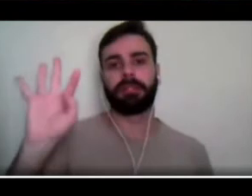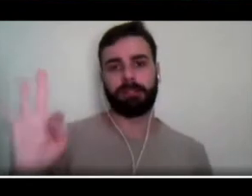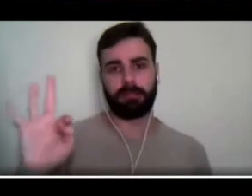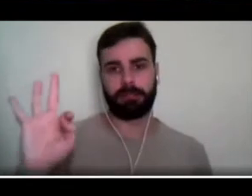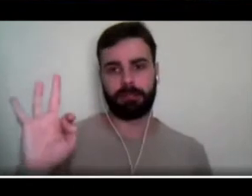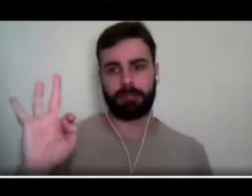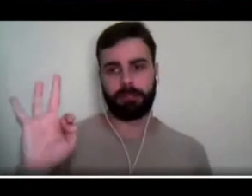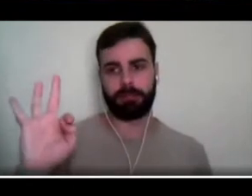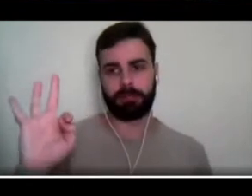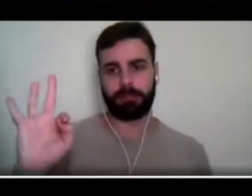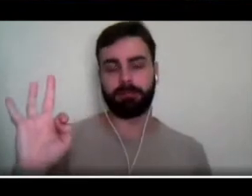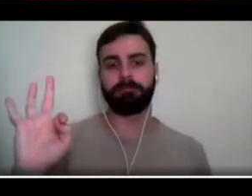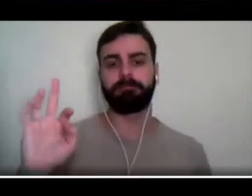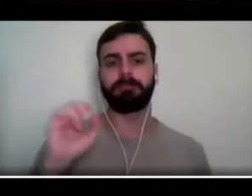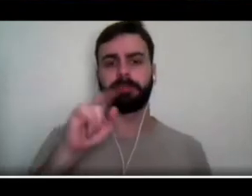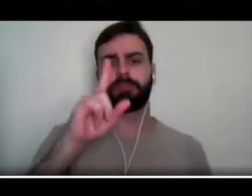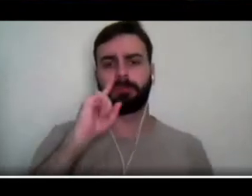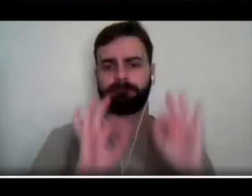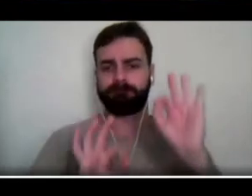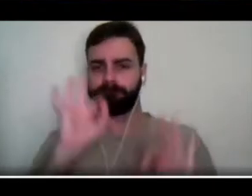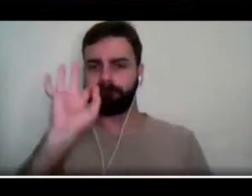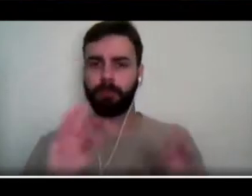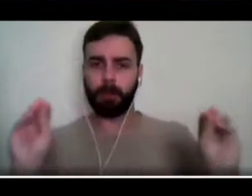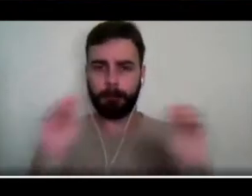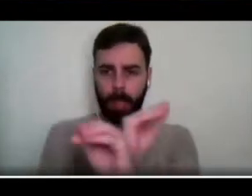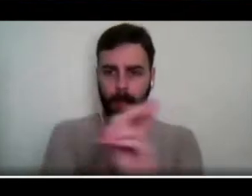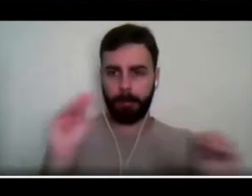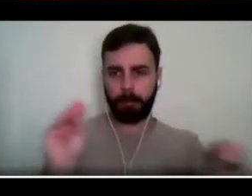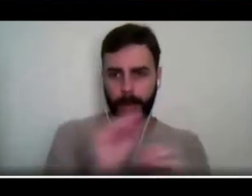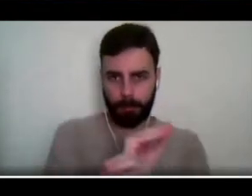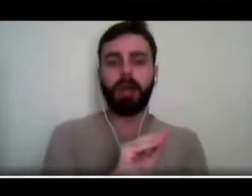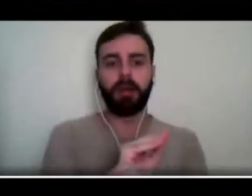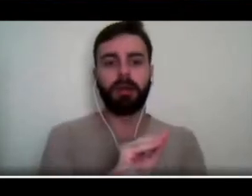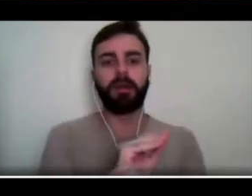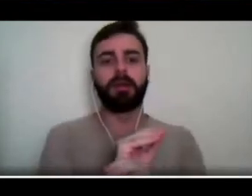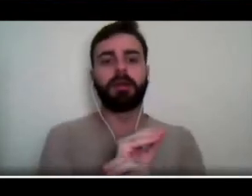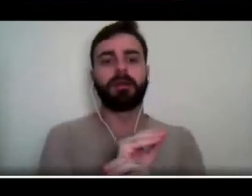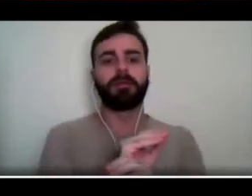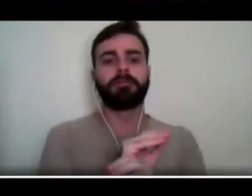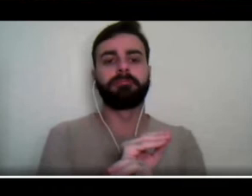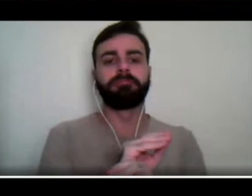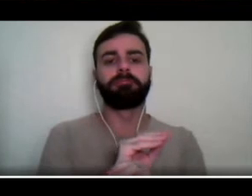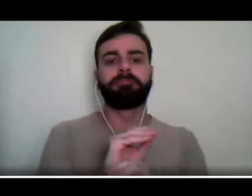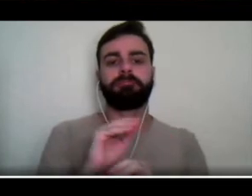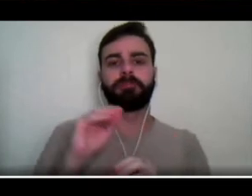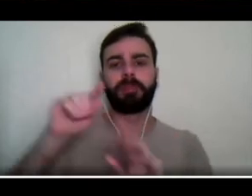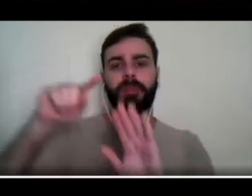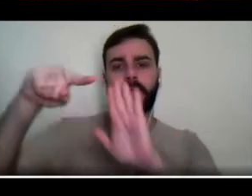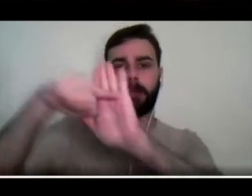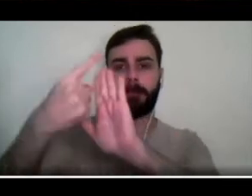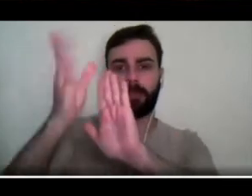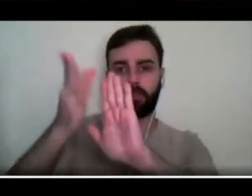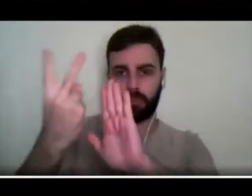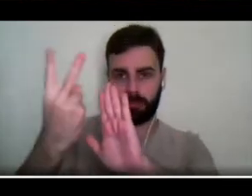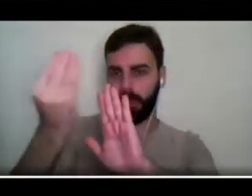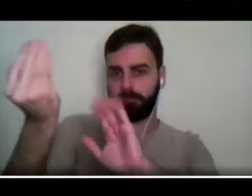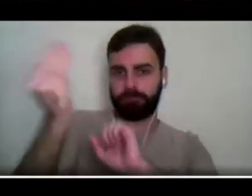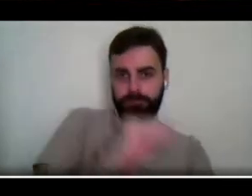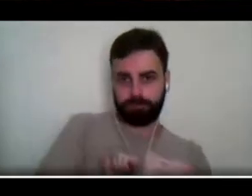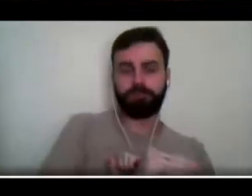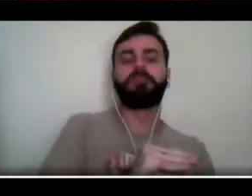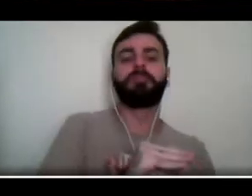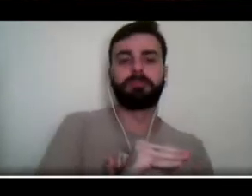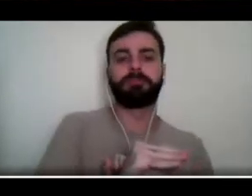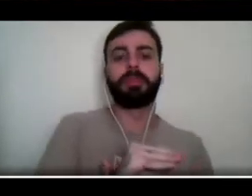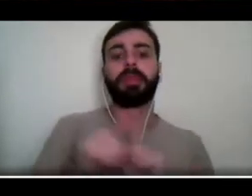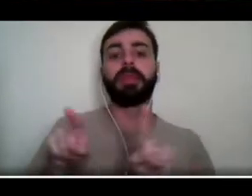ficar bonitinho, esse menos meio aqui botar embaixo, divido esse 8 por 2, eu vou ter alguma